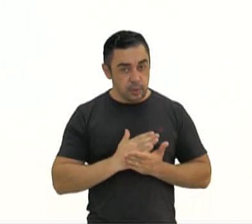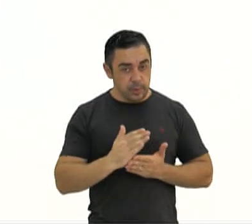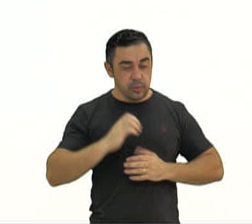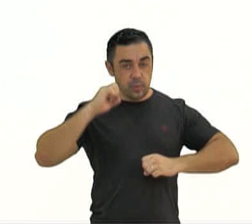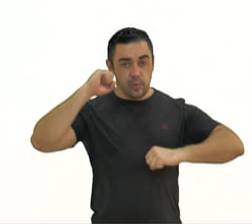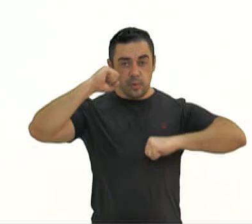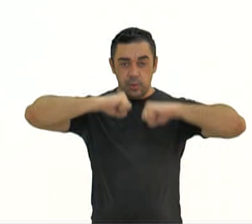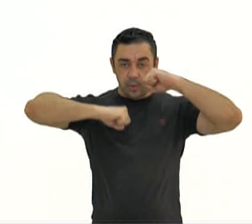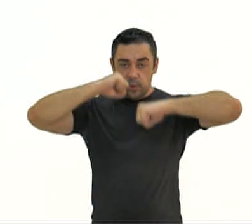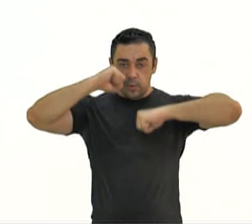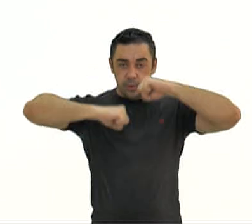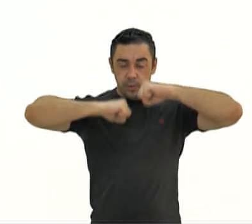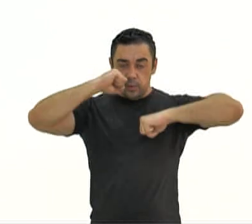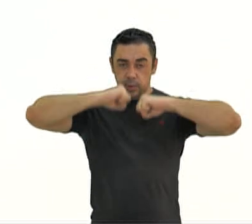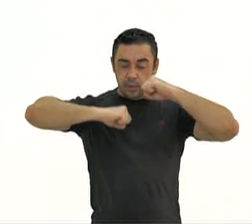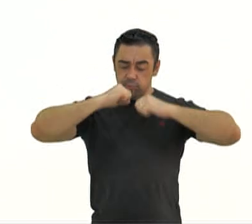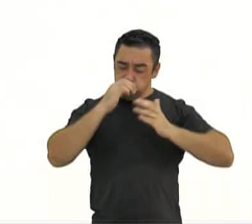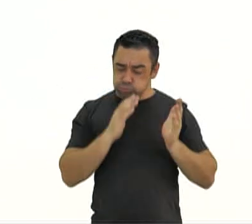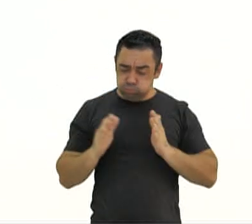industrialização